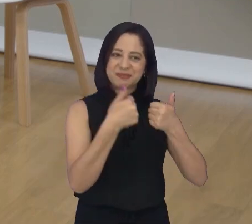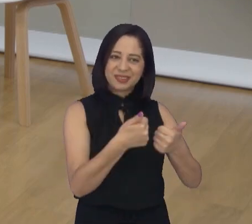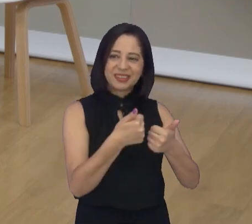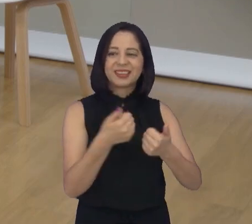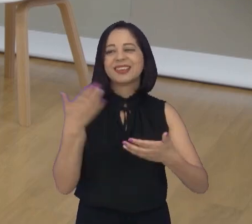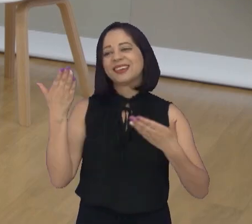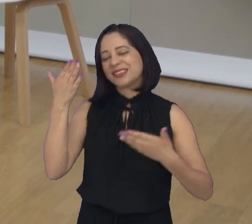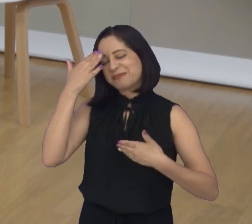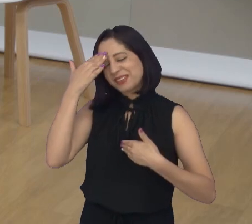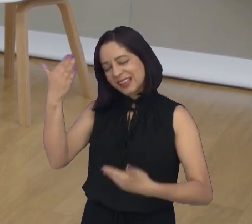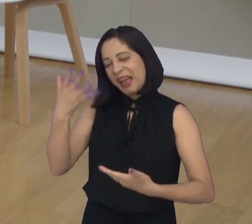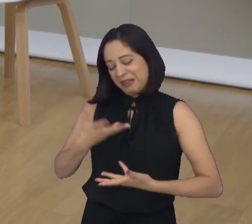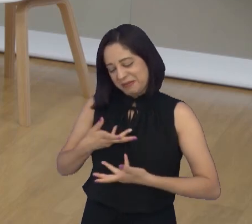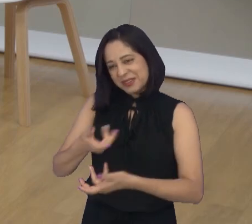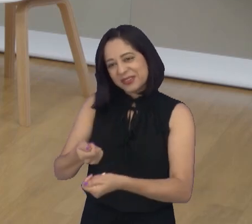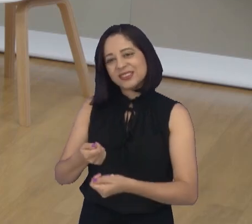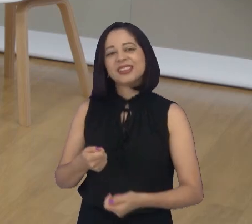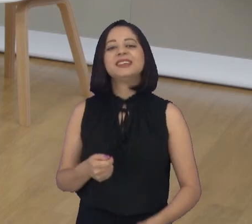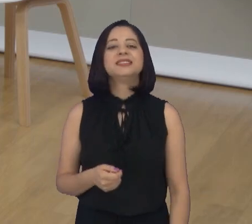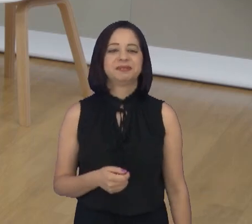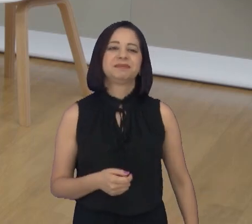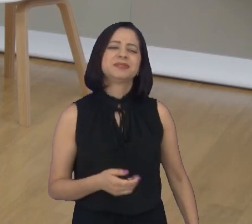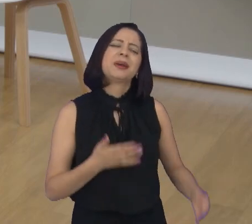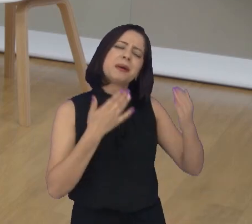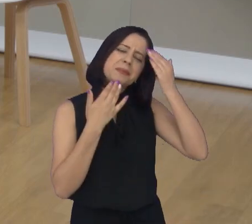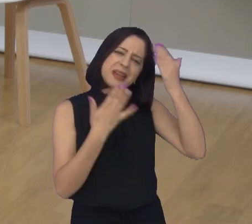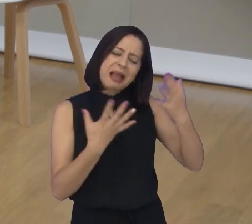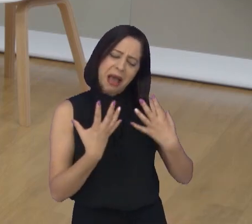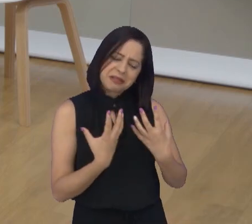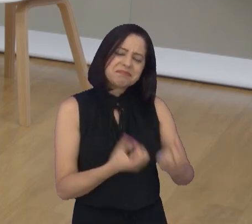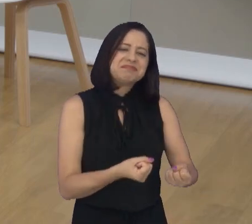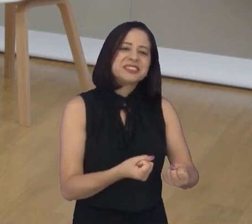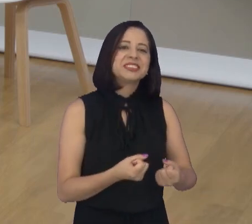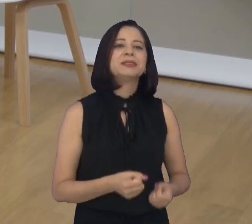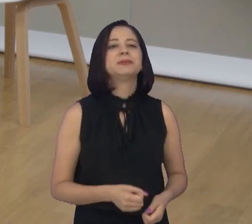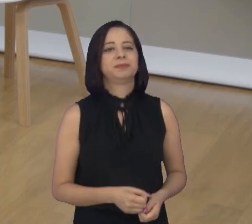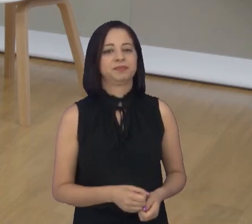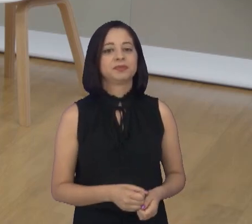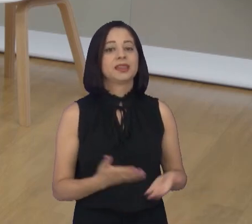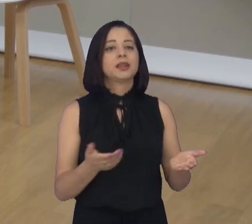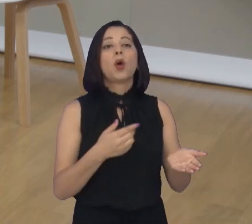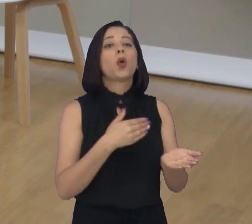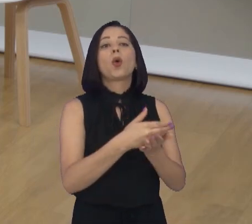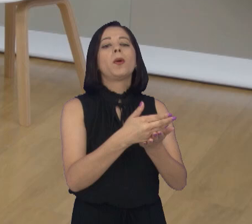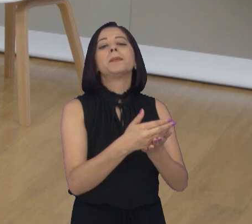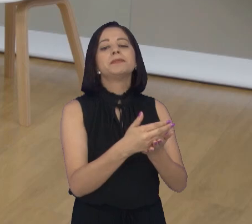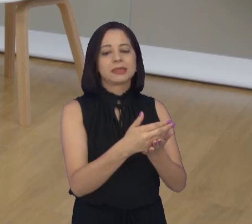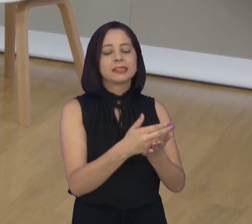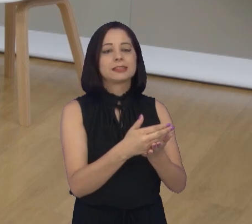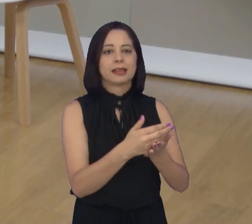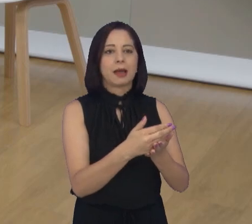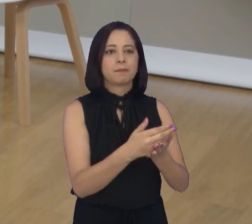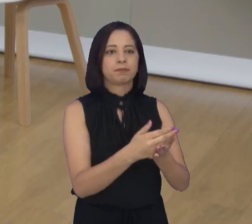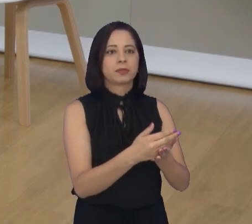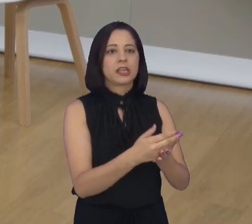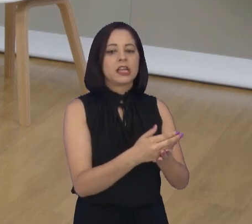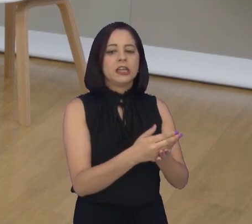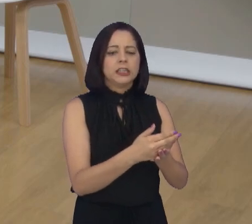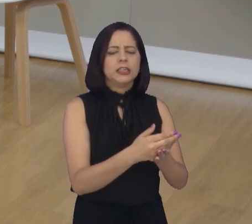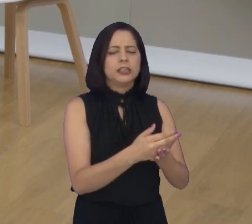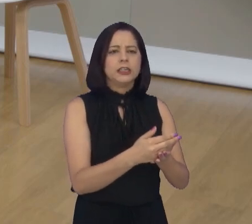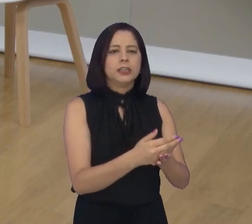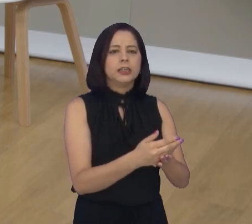bem? Obrigada pelo convite. Nós que agradecemos. Para a gente começar, excesso e acúmulos, né, de